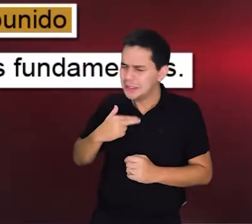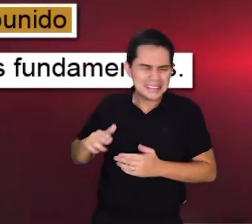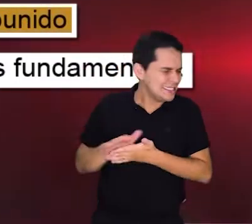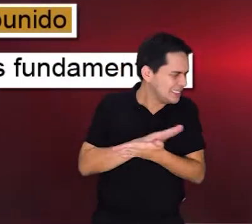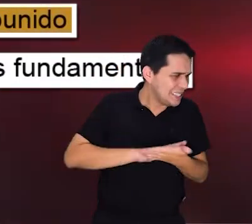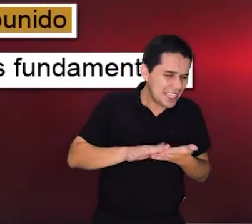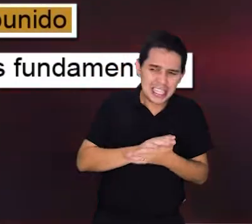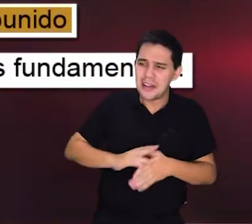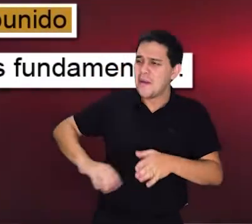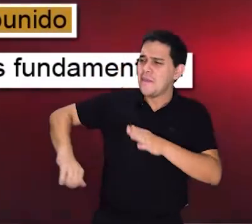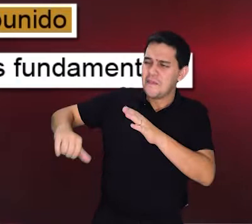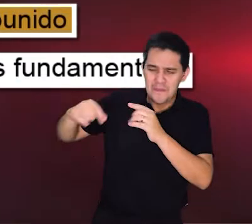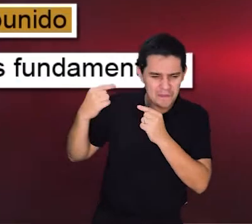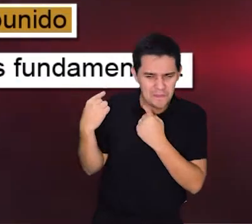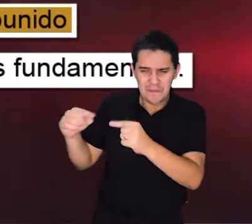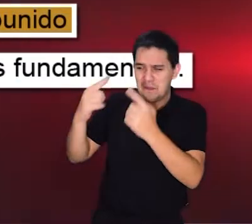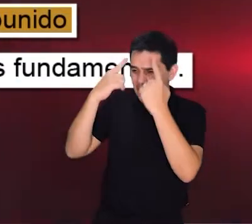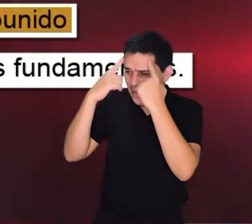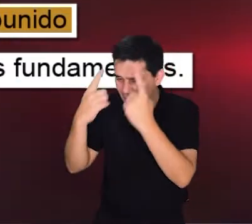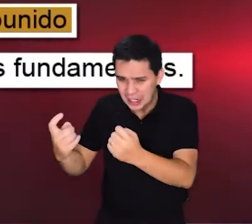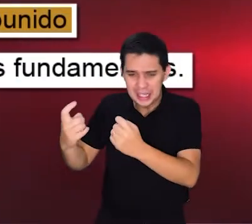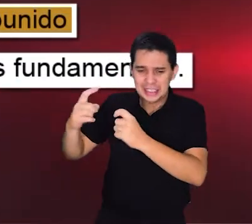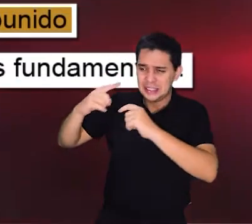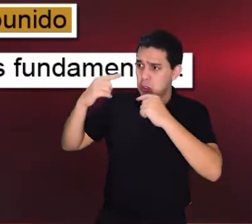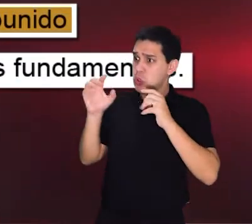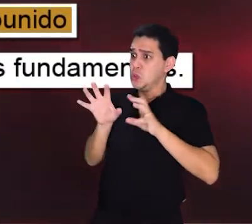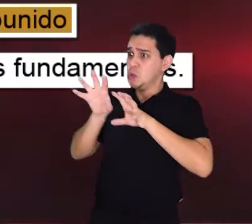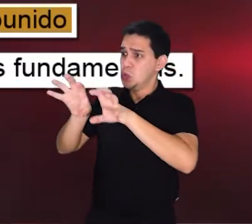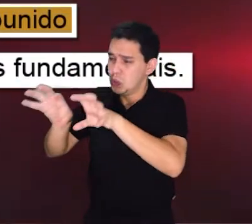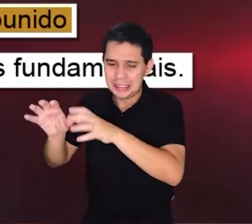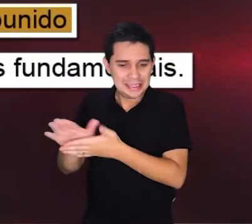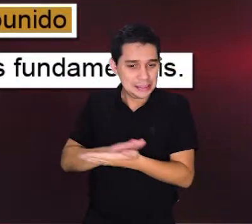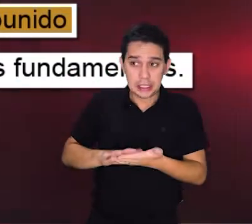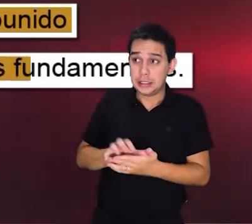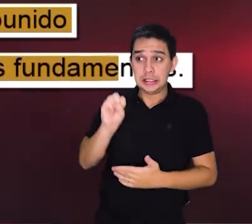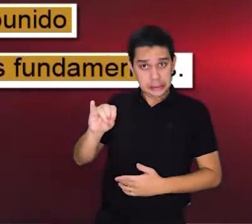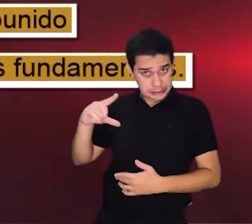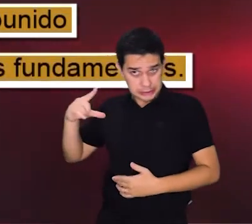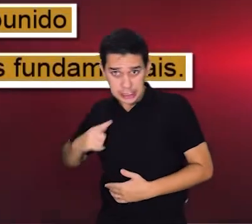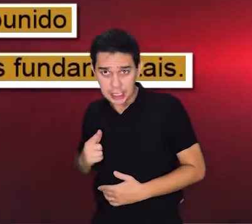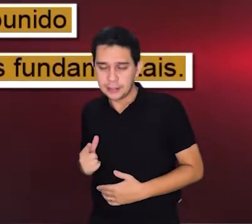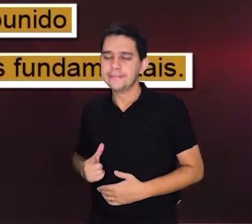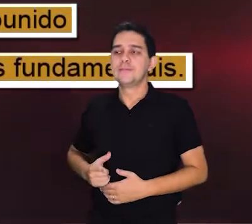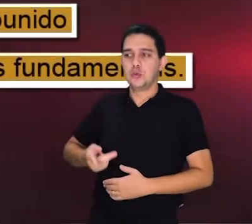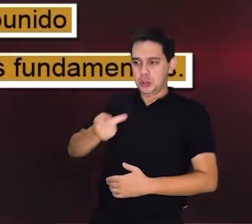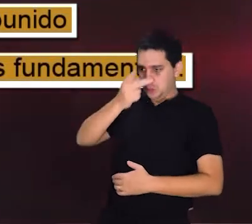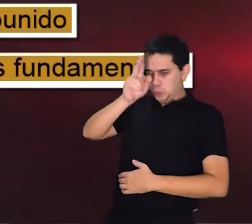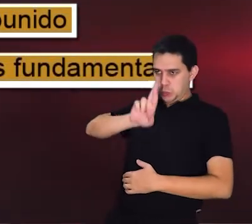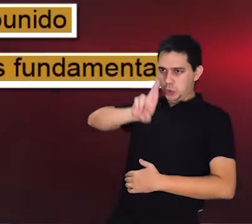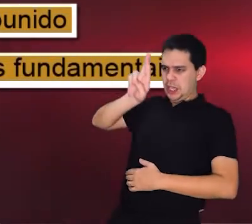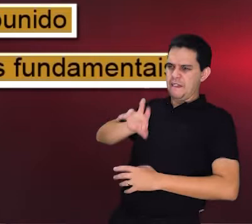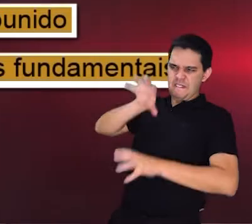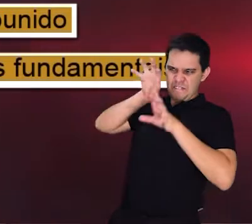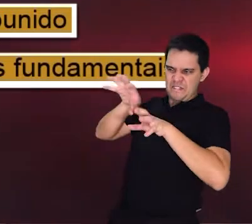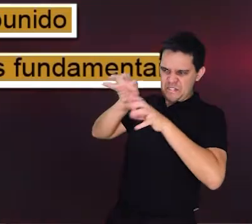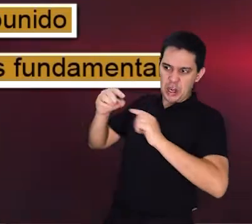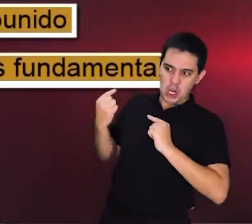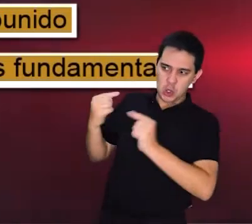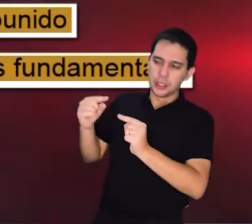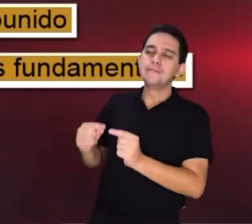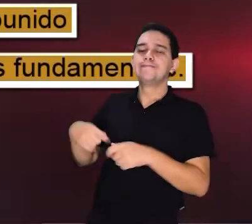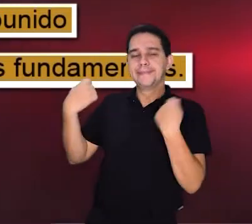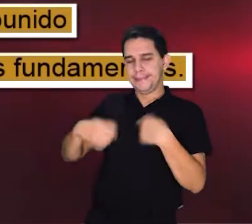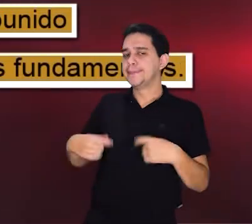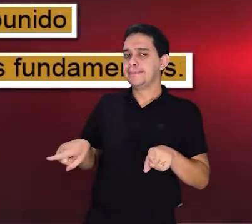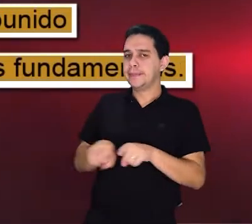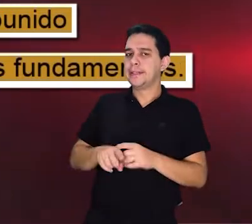que, eventualmente, se isso acontecer, os responsáveis têm que ser punidos na forma da lei. Seja por ação, e é importante dizer